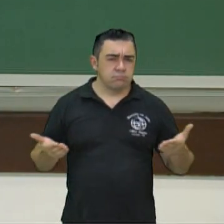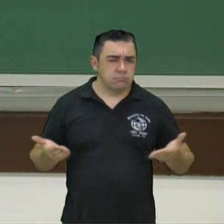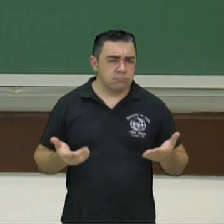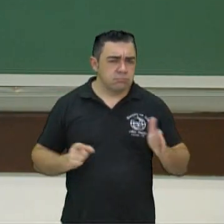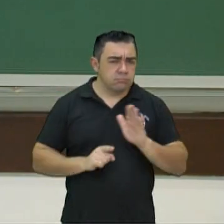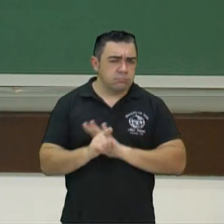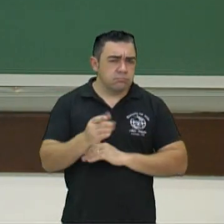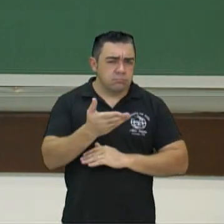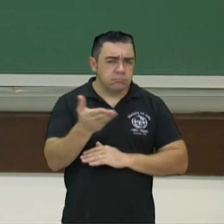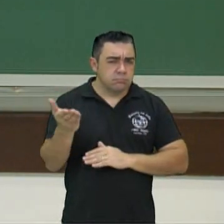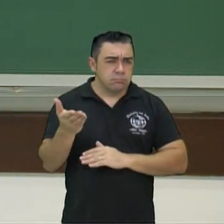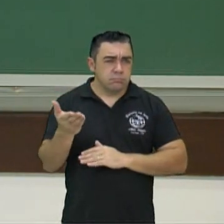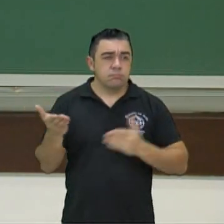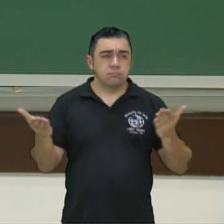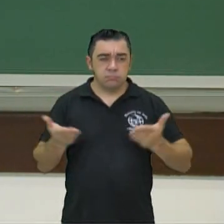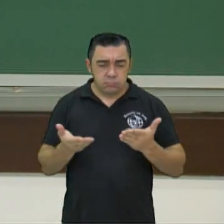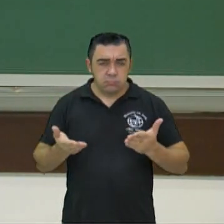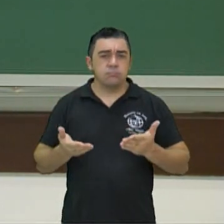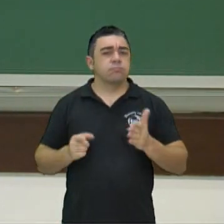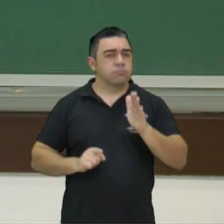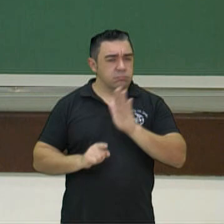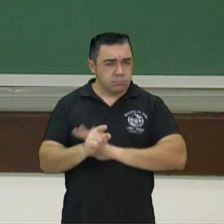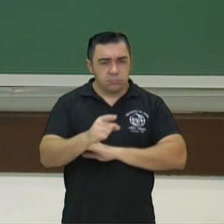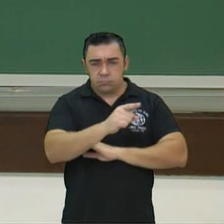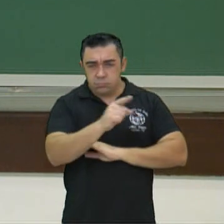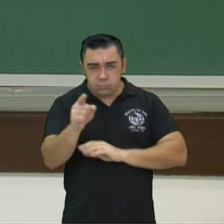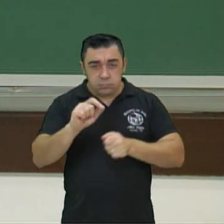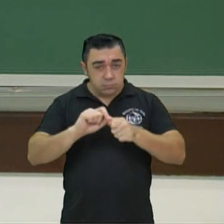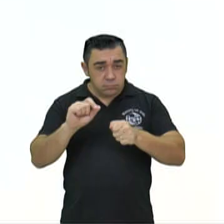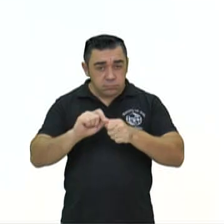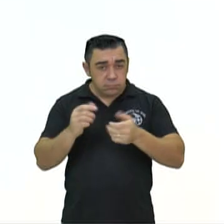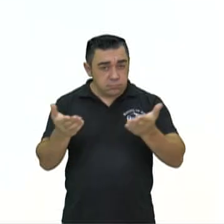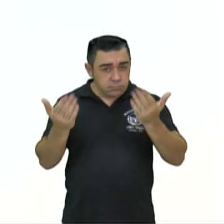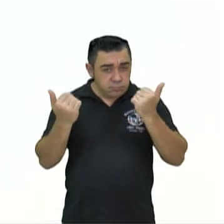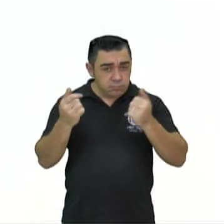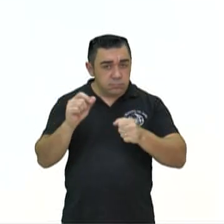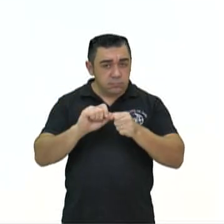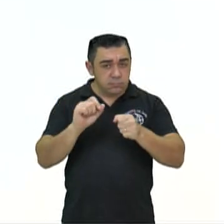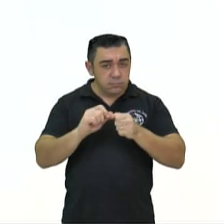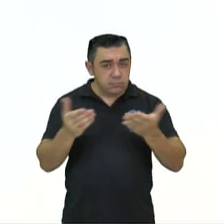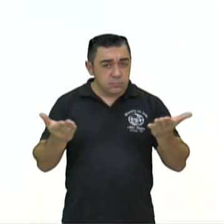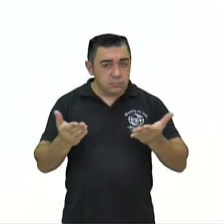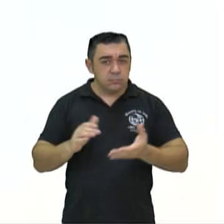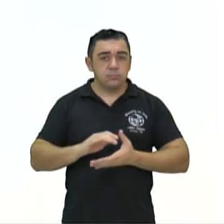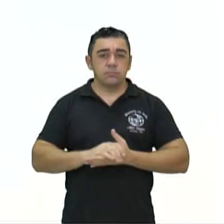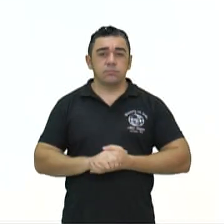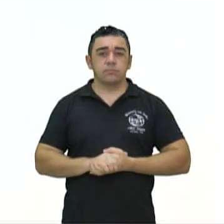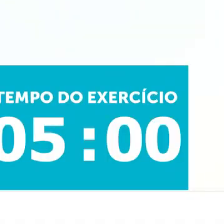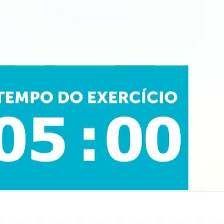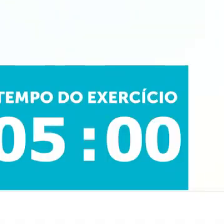agora, vem um quiz para vocês resolver. Vamos lá, pessoal, resolver o quiz?